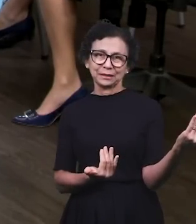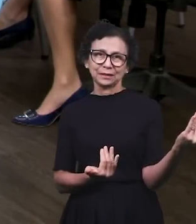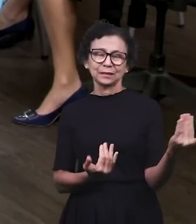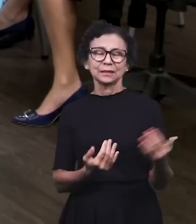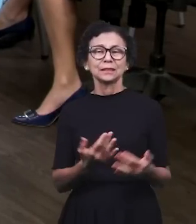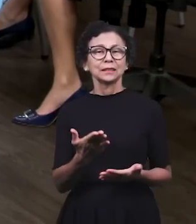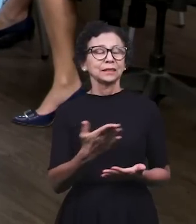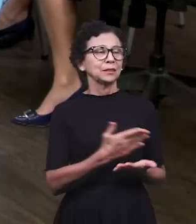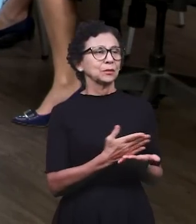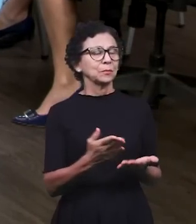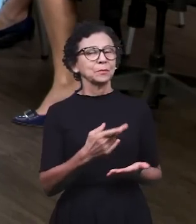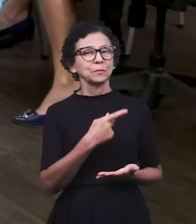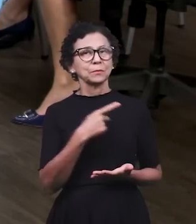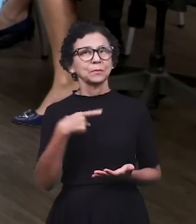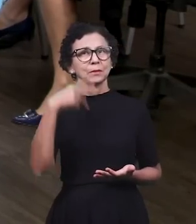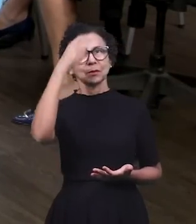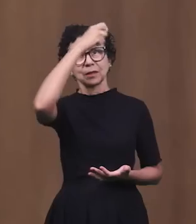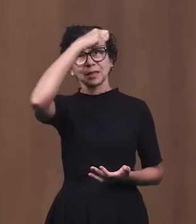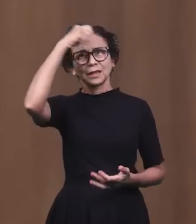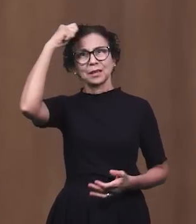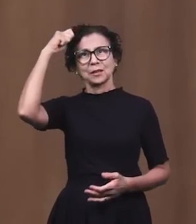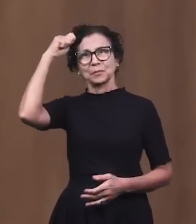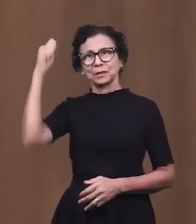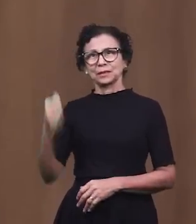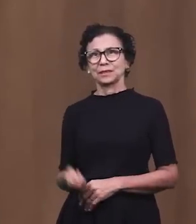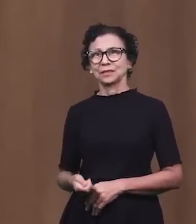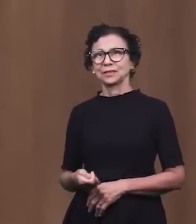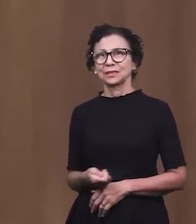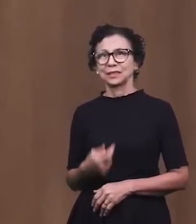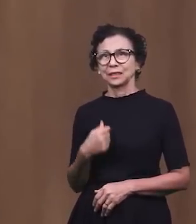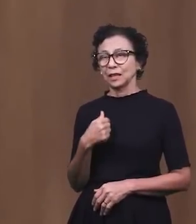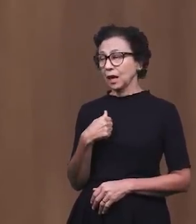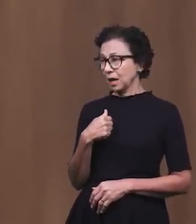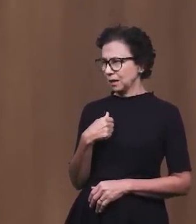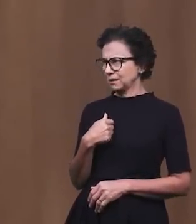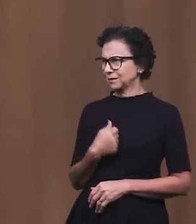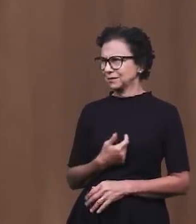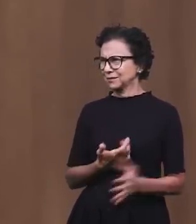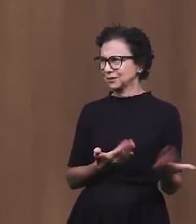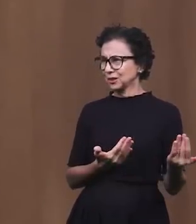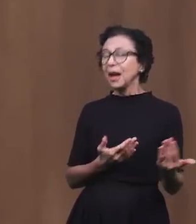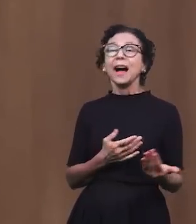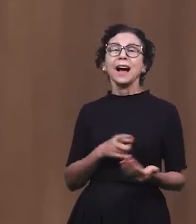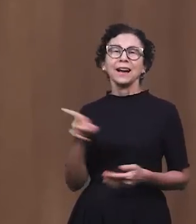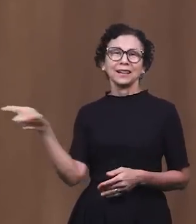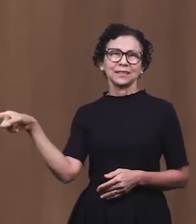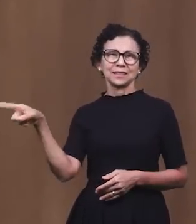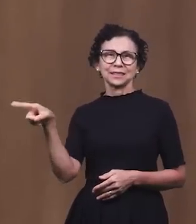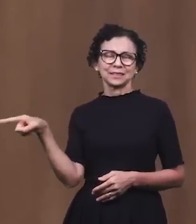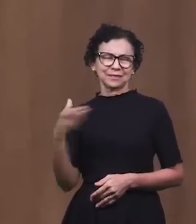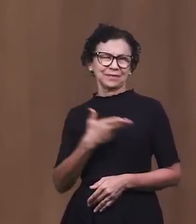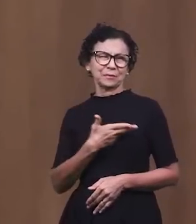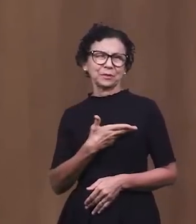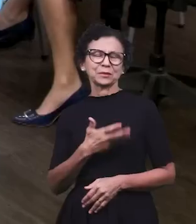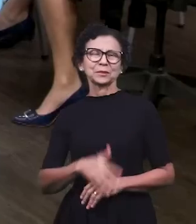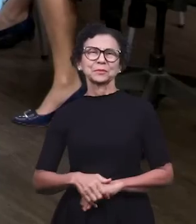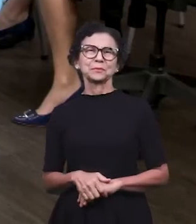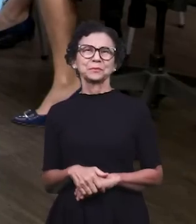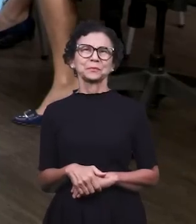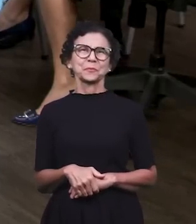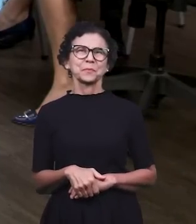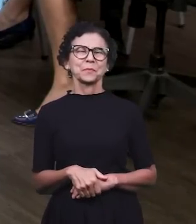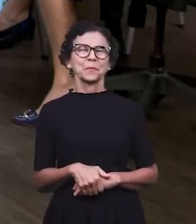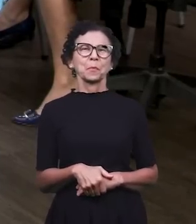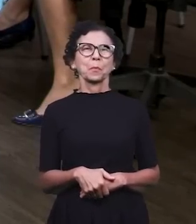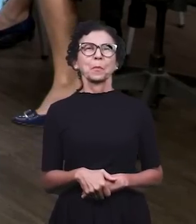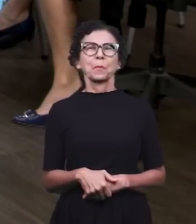Pai do Senhor. Pai do Senhor, Josias. Os jovens aqui e tal, tudo bem? Os nossos colegas jovens, né? Nossos jovens, Então...